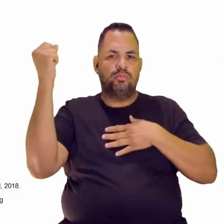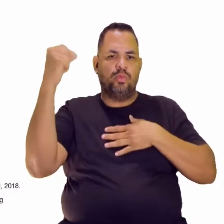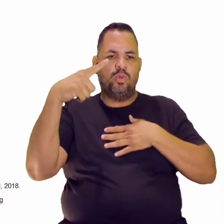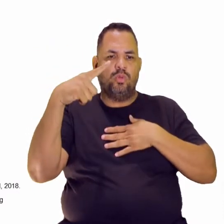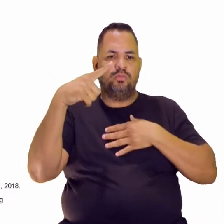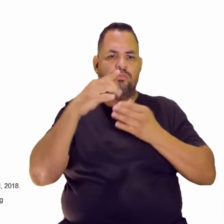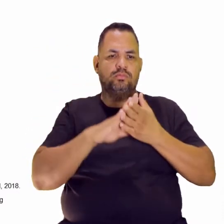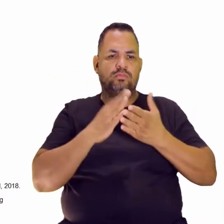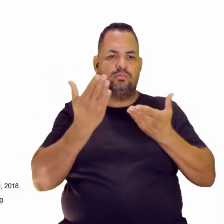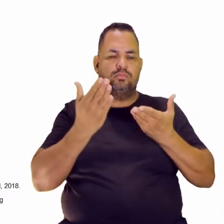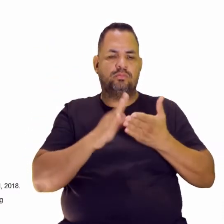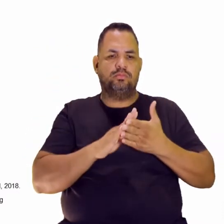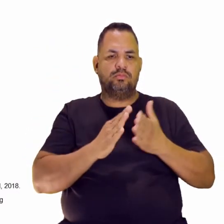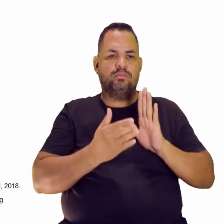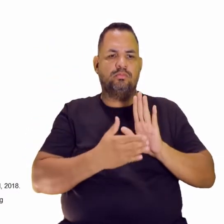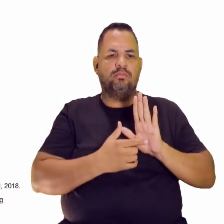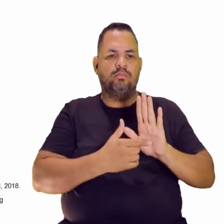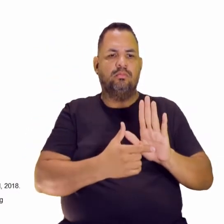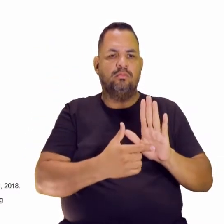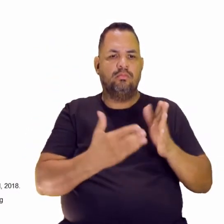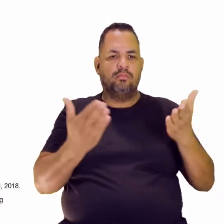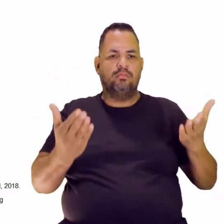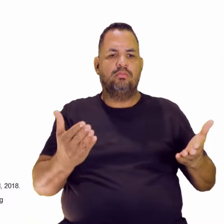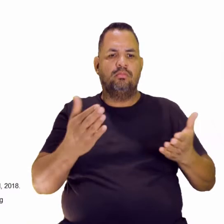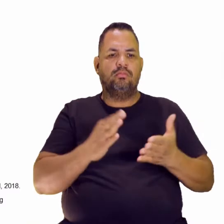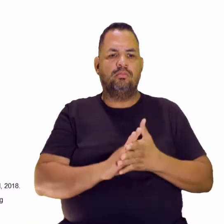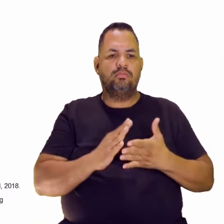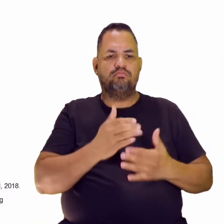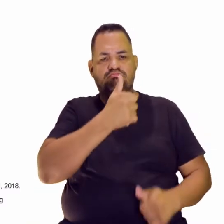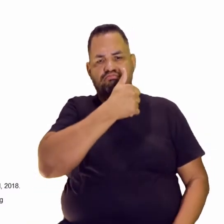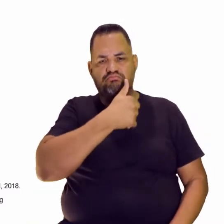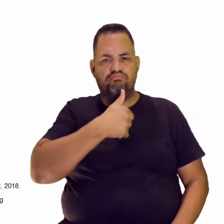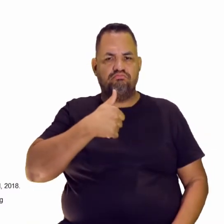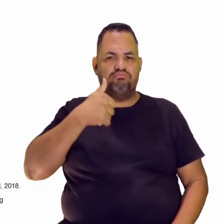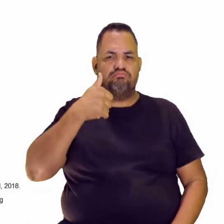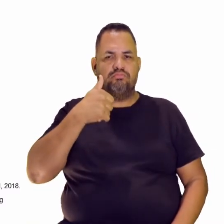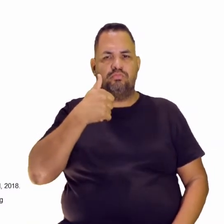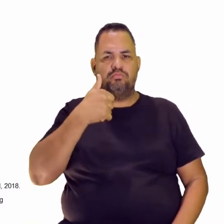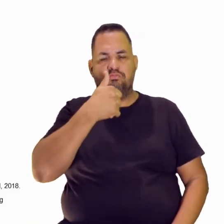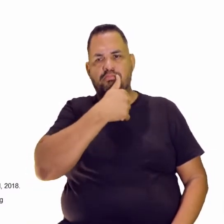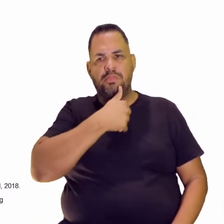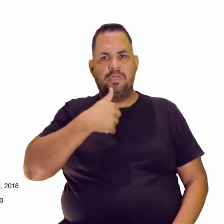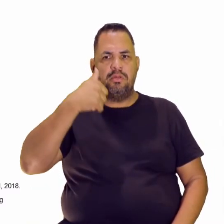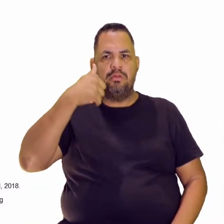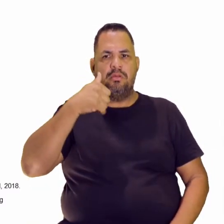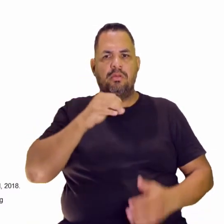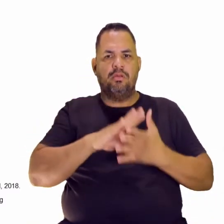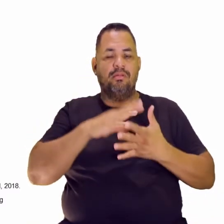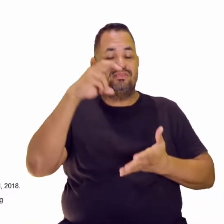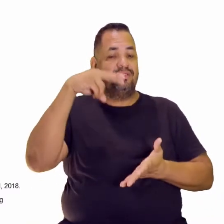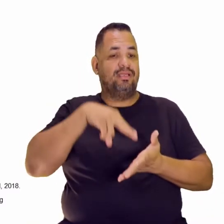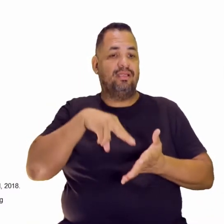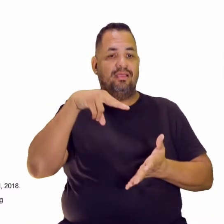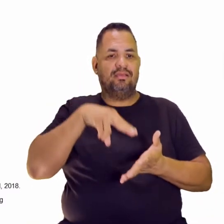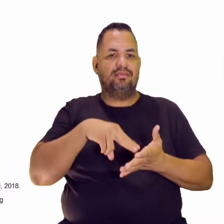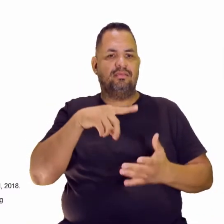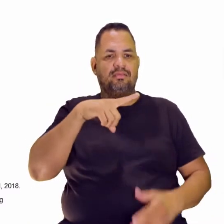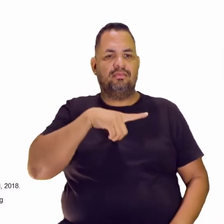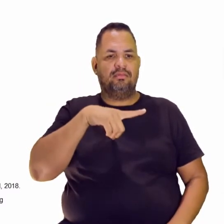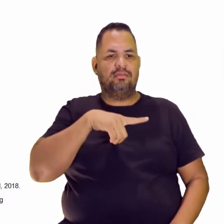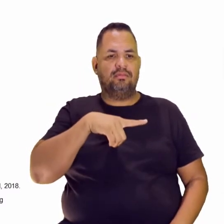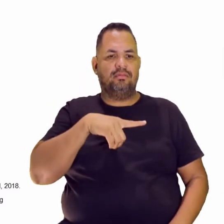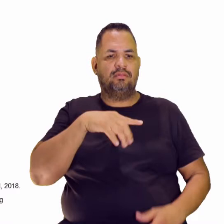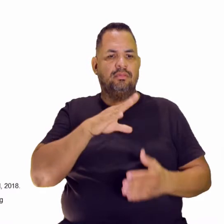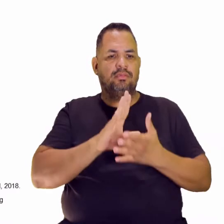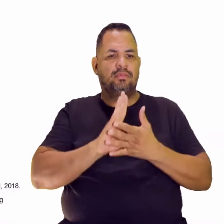essas pessoas, mostrando-as de uma maneira mais alegre, né? Então, você tem aqui o